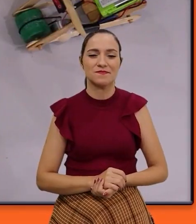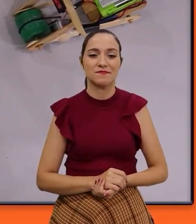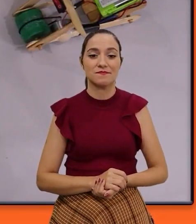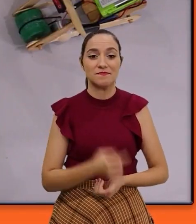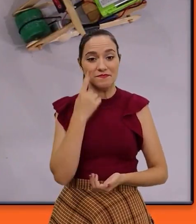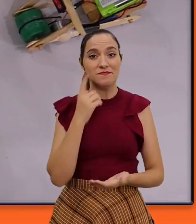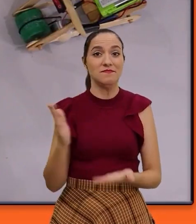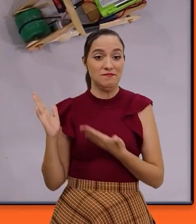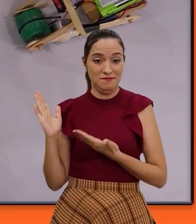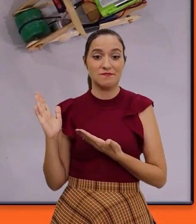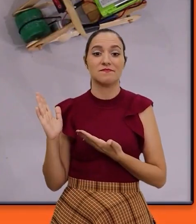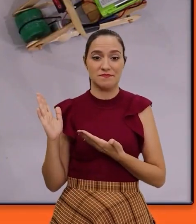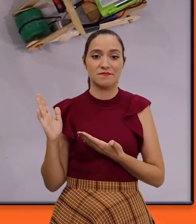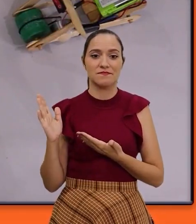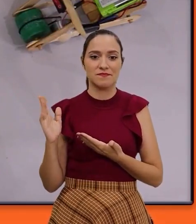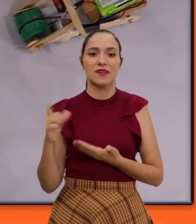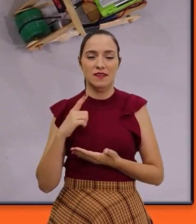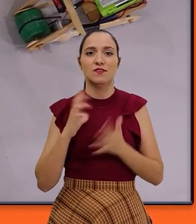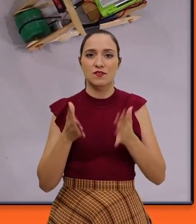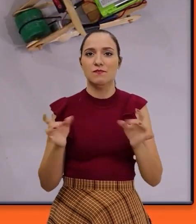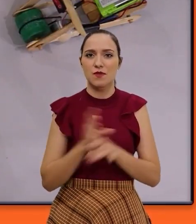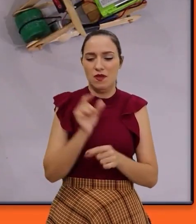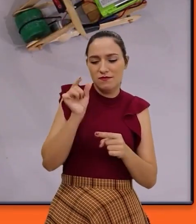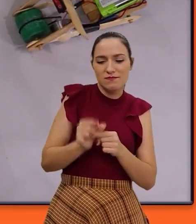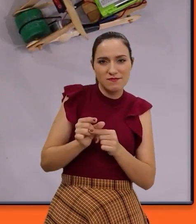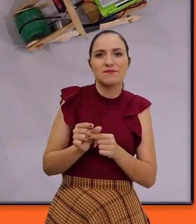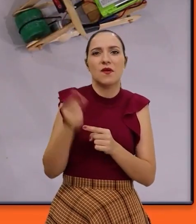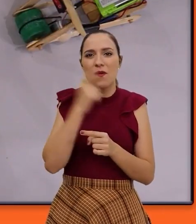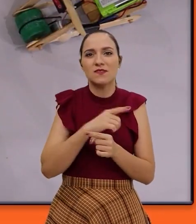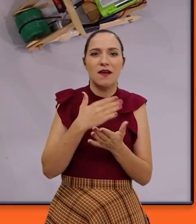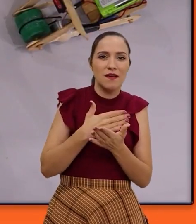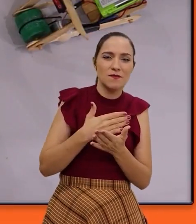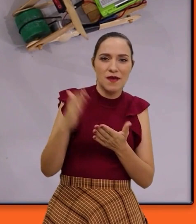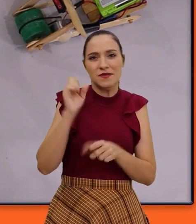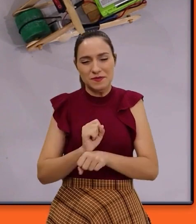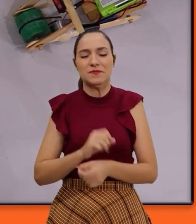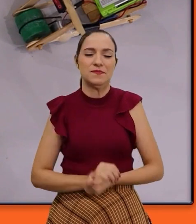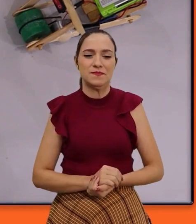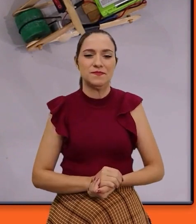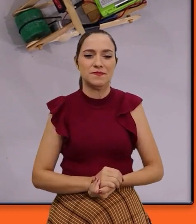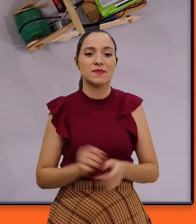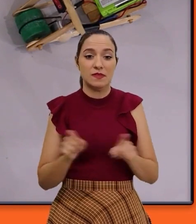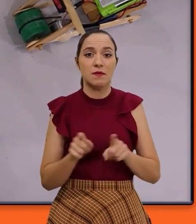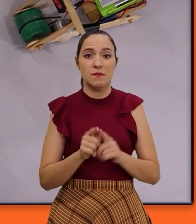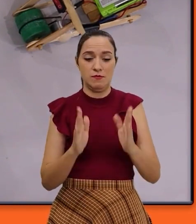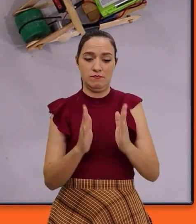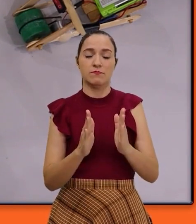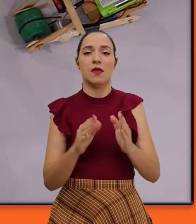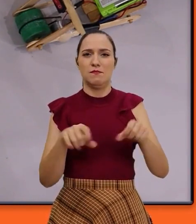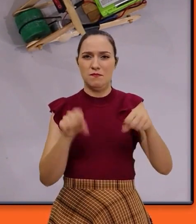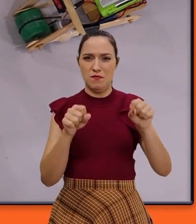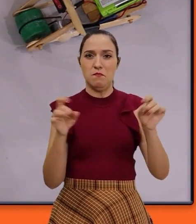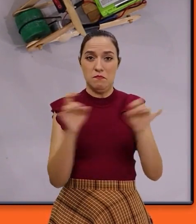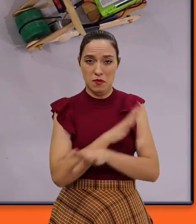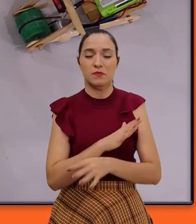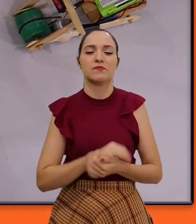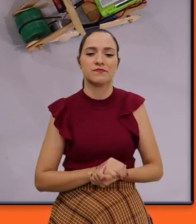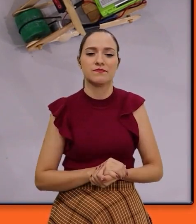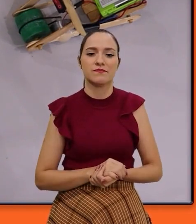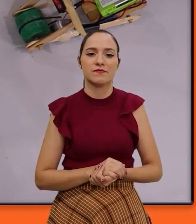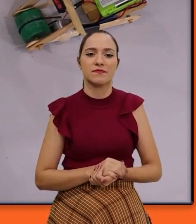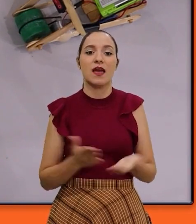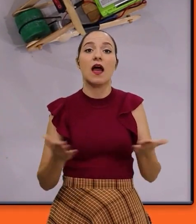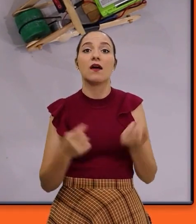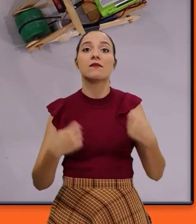Então aqui, nosso botão liga e desliga já está fixado. O nosso suporte aqui para o guidão aqui já está fixo também, a cola secou. E